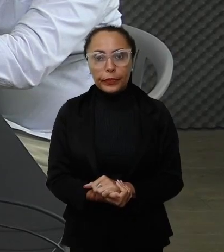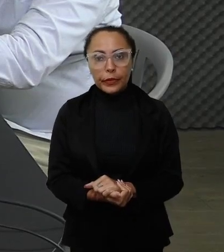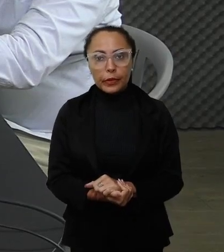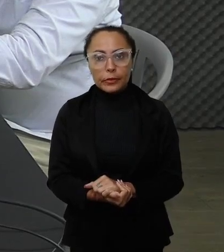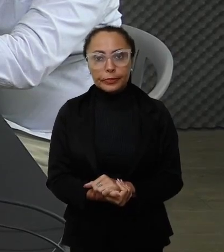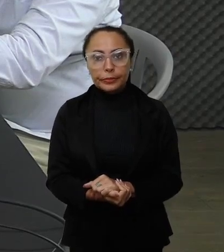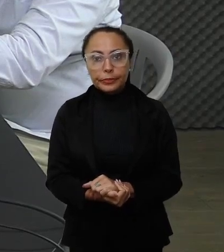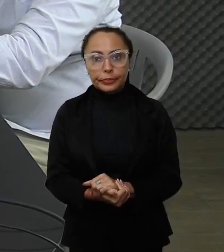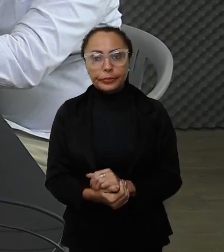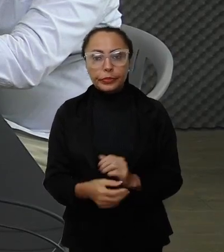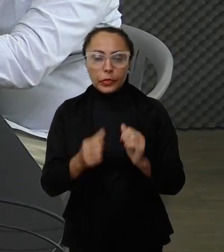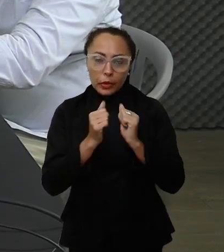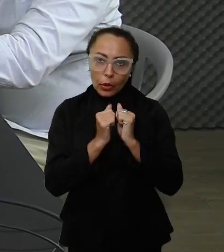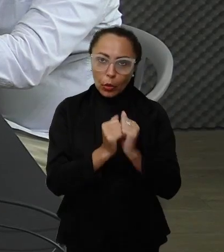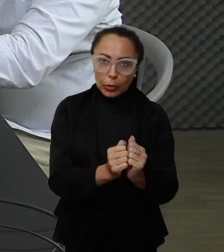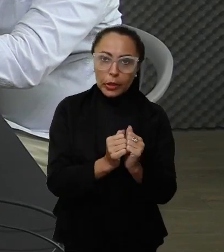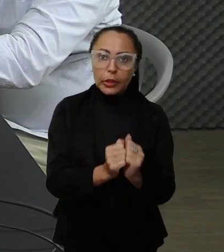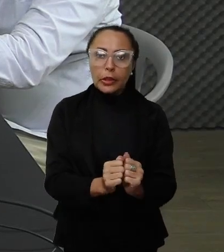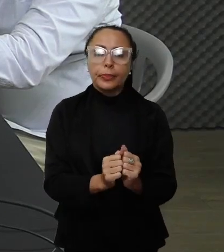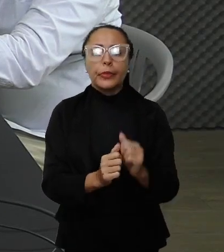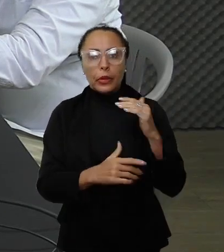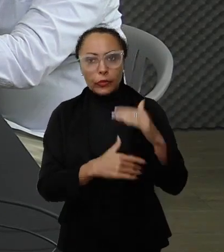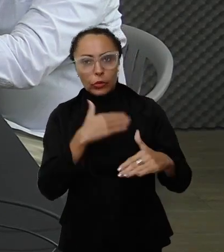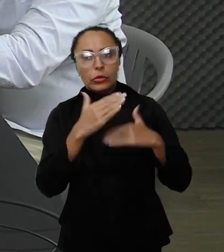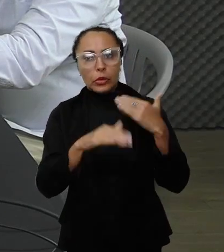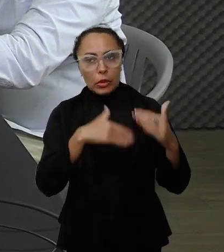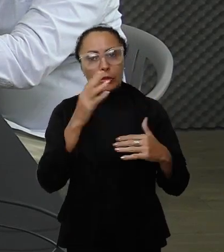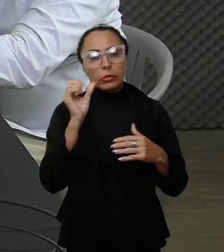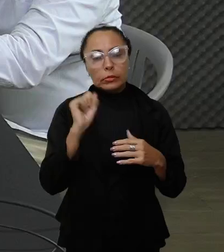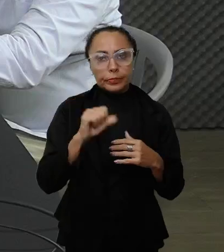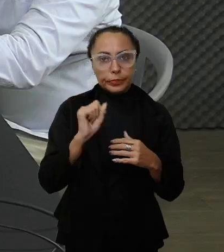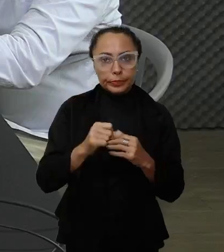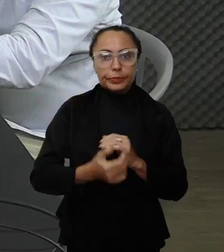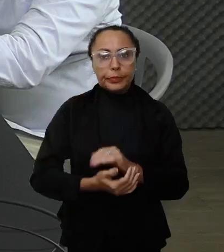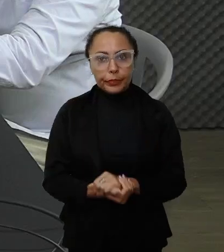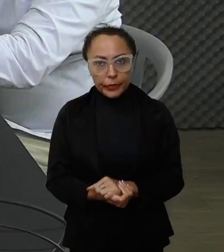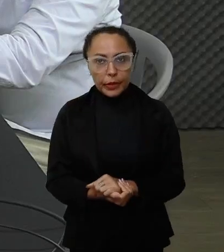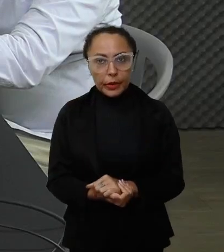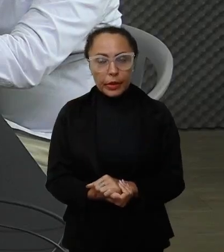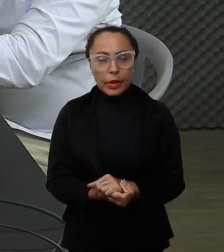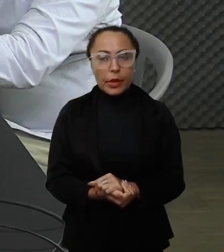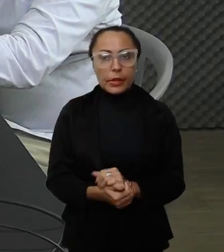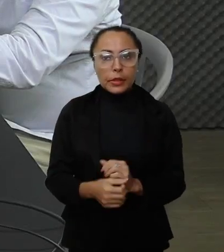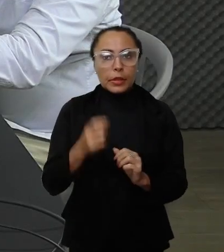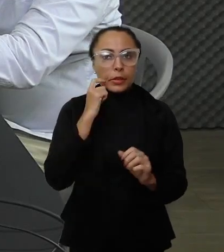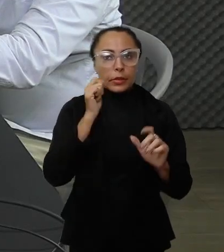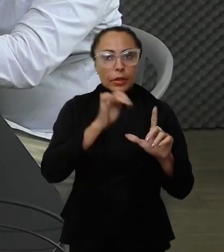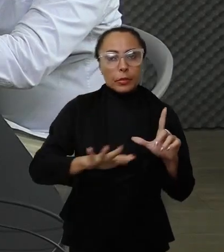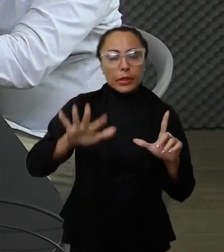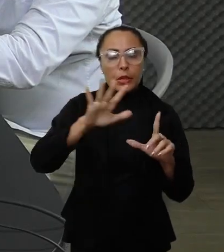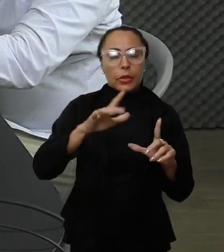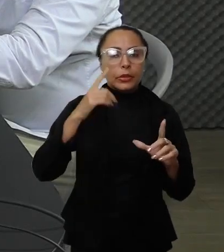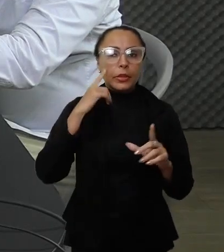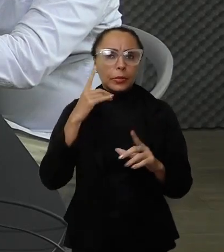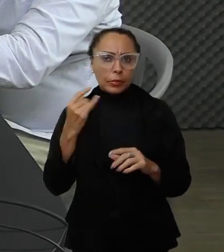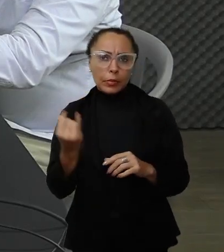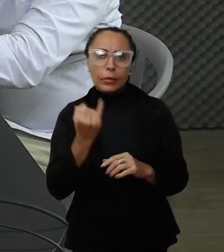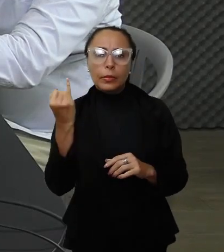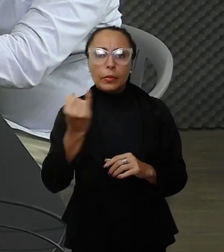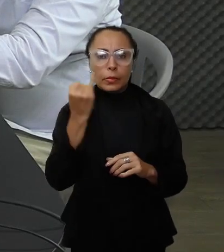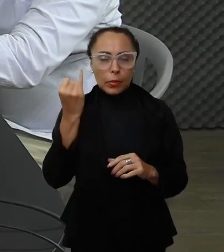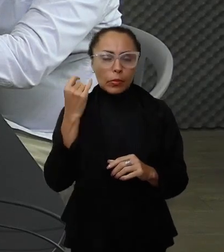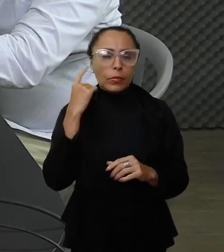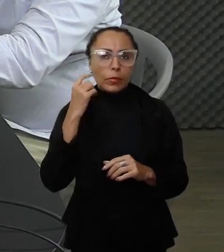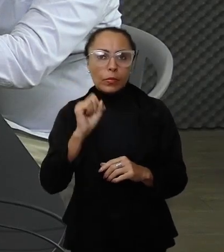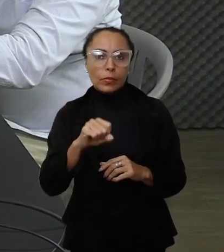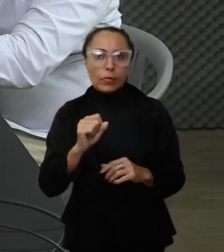Eu acompanhei essa evolução, né, da mídia, e acho muito interessante que quanto